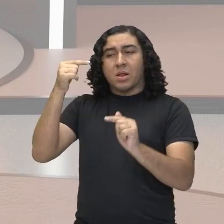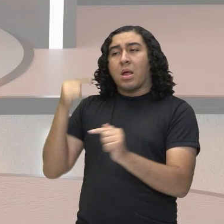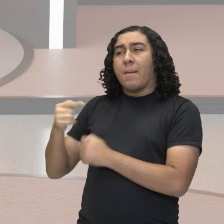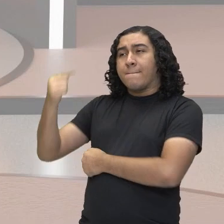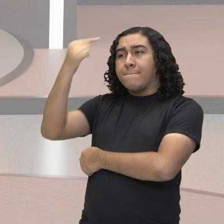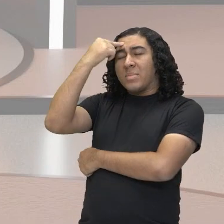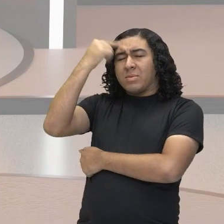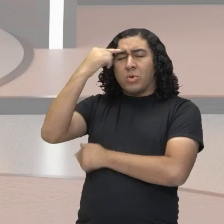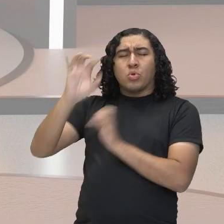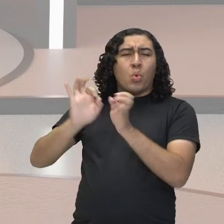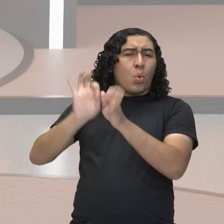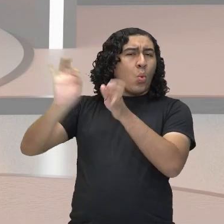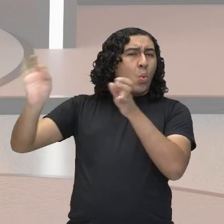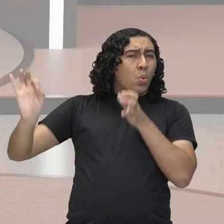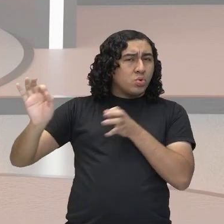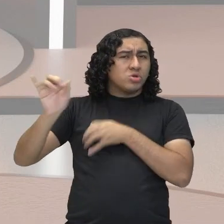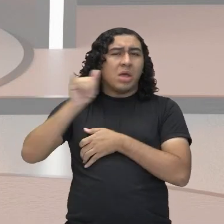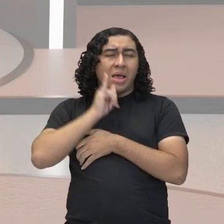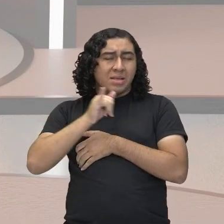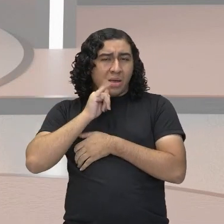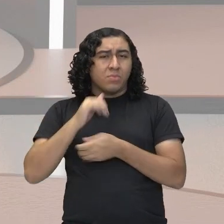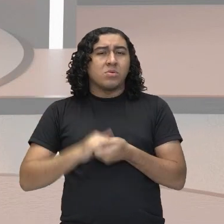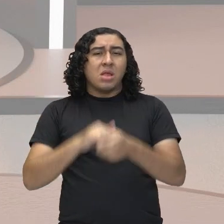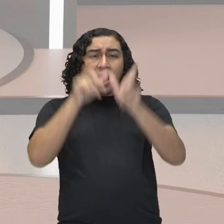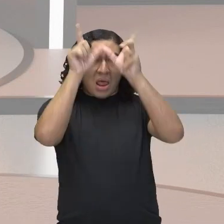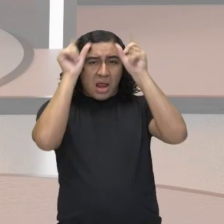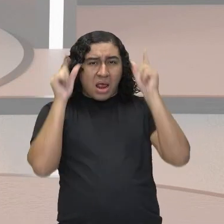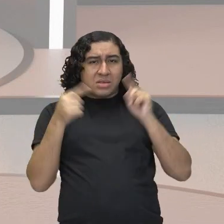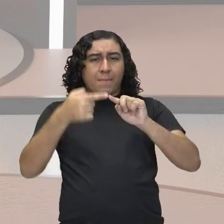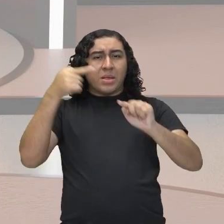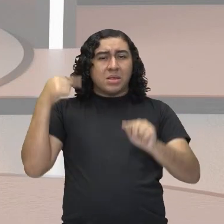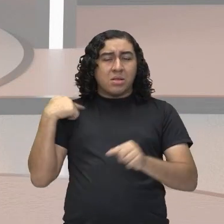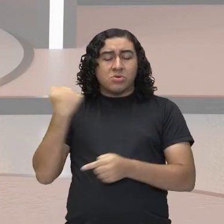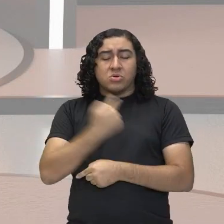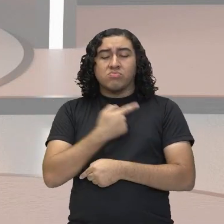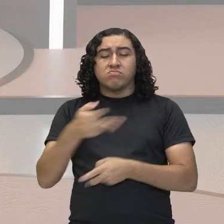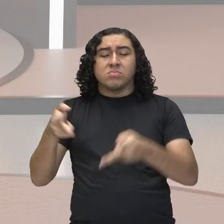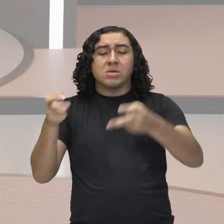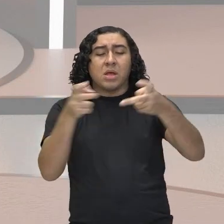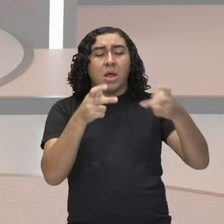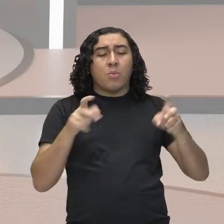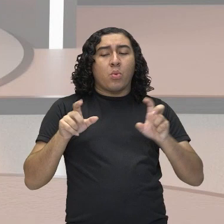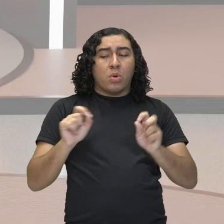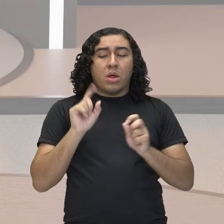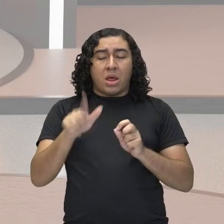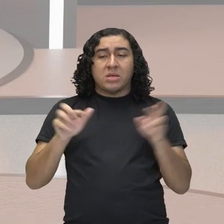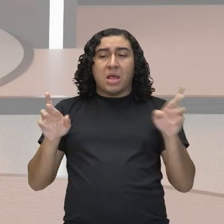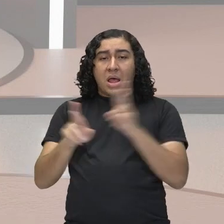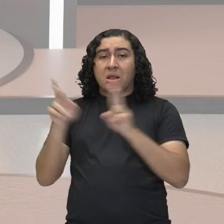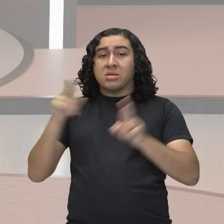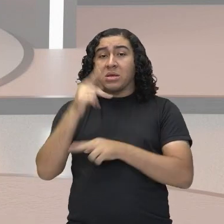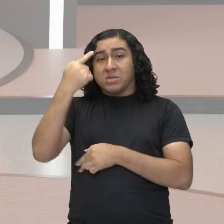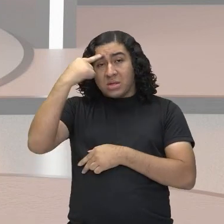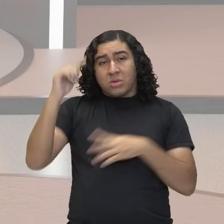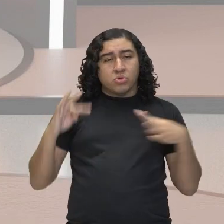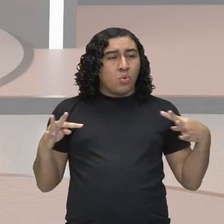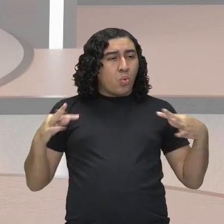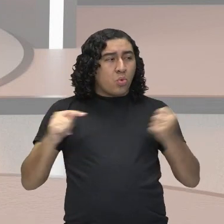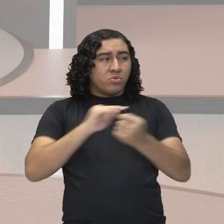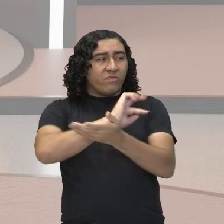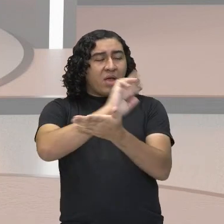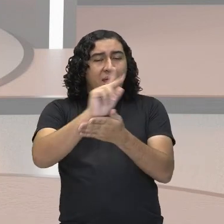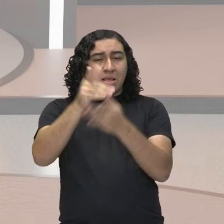lá, muito longe, lá na Grécia Antiga ainda, né? A gente vai ouvir falar nessas ideias todas aí,